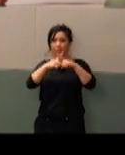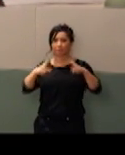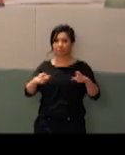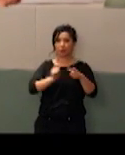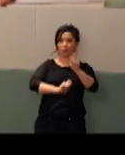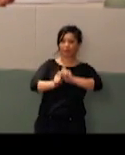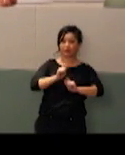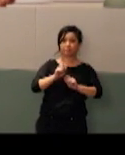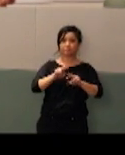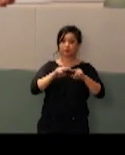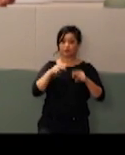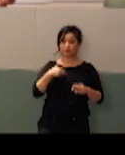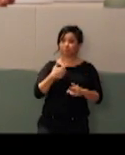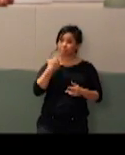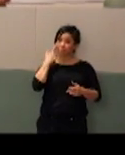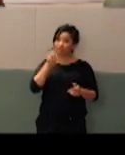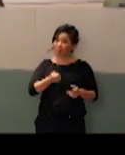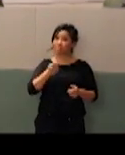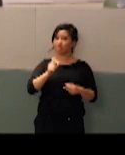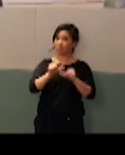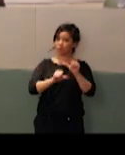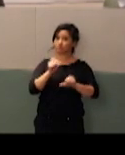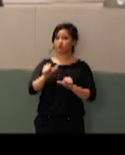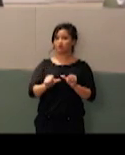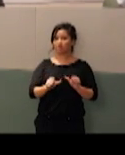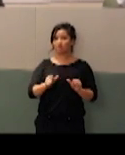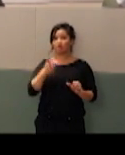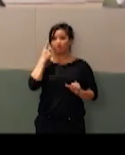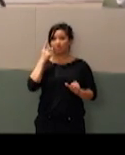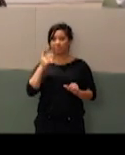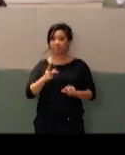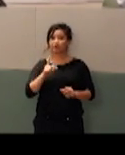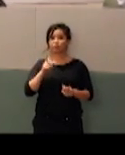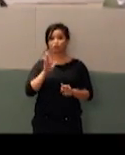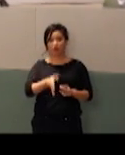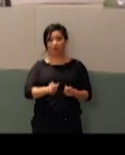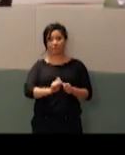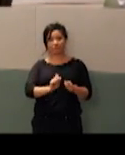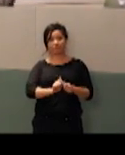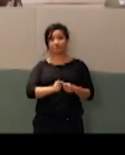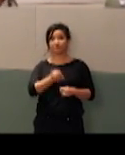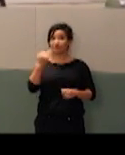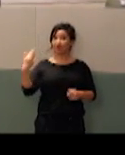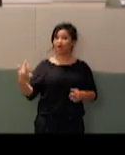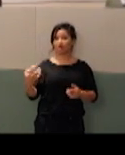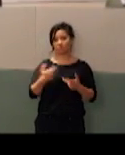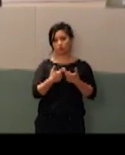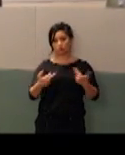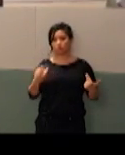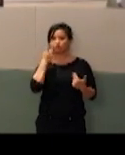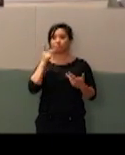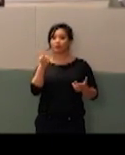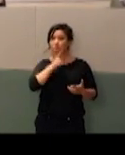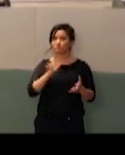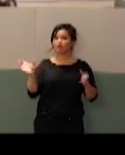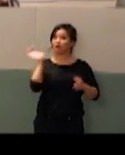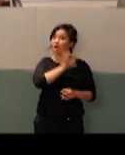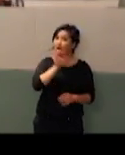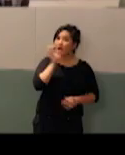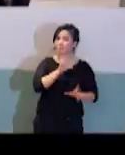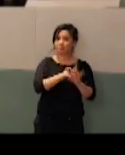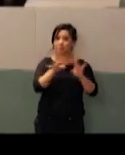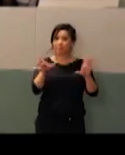feito para fazer esse enfrentamento. Várias medidas foram tomadas para acelerar a concessão de alvarás.